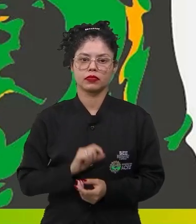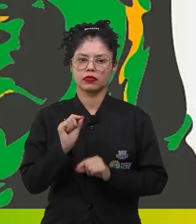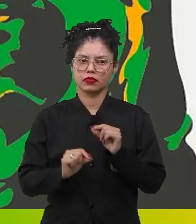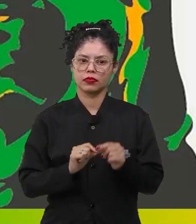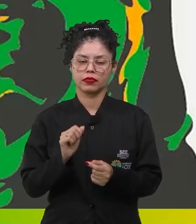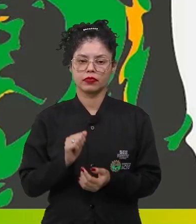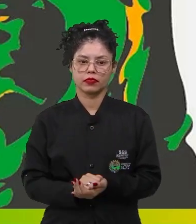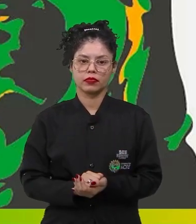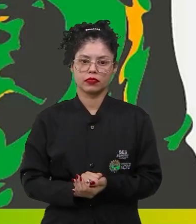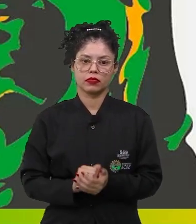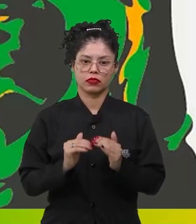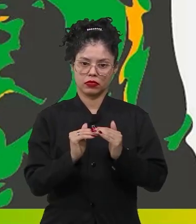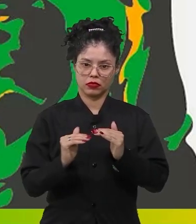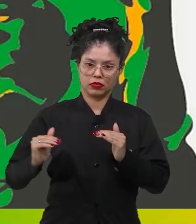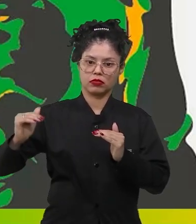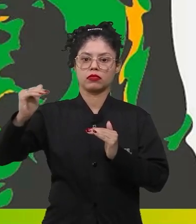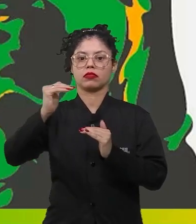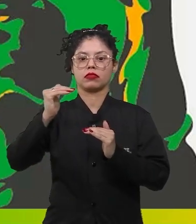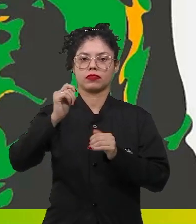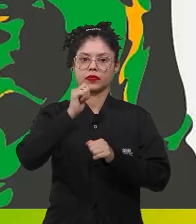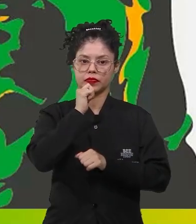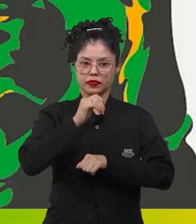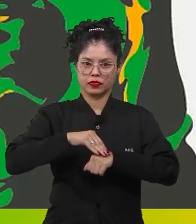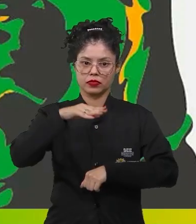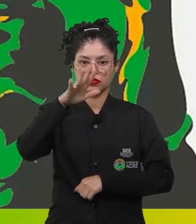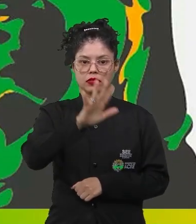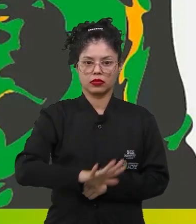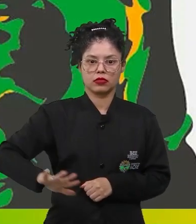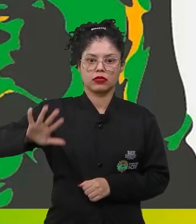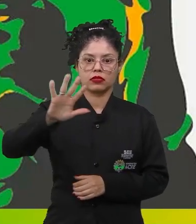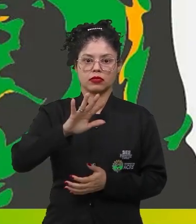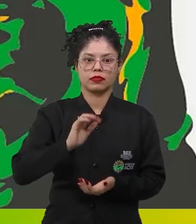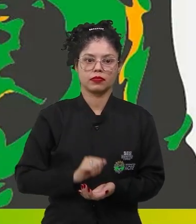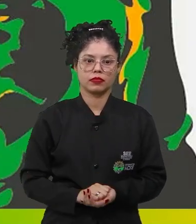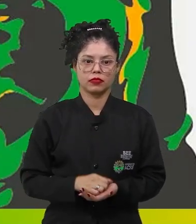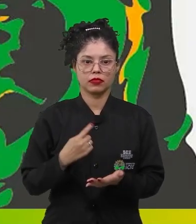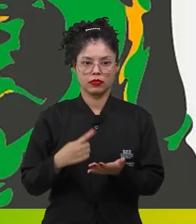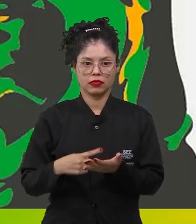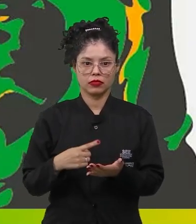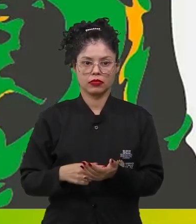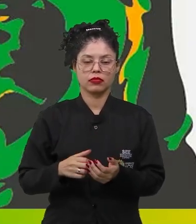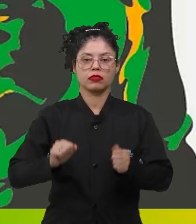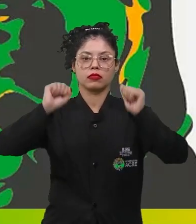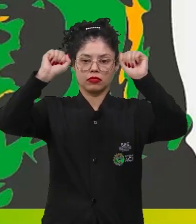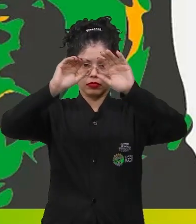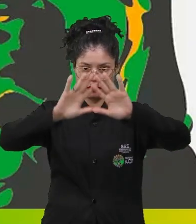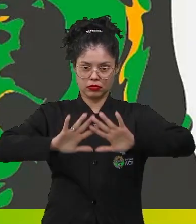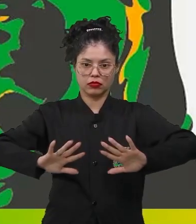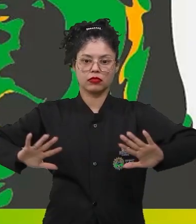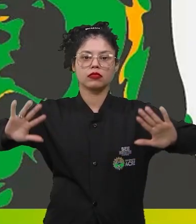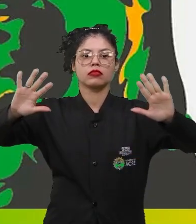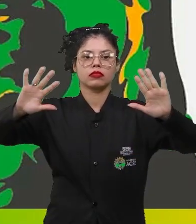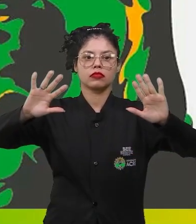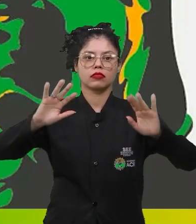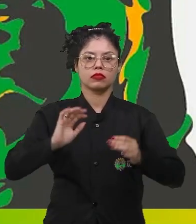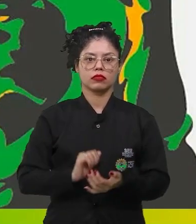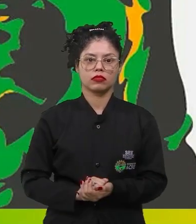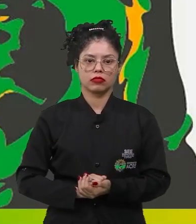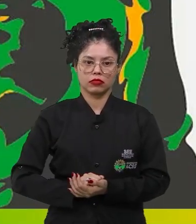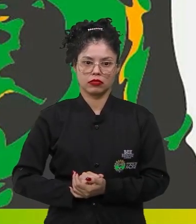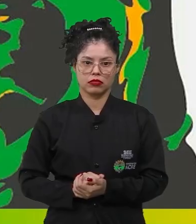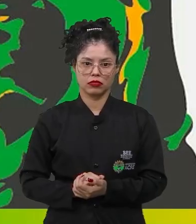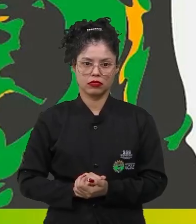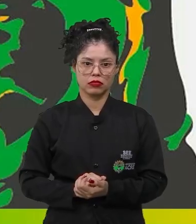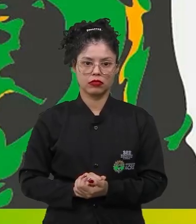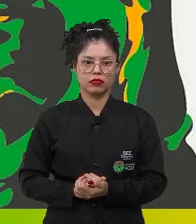é isso? É uma forma extrema de nacionalismo marcada pelo quê? Pela